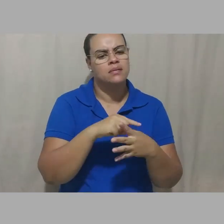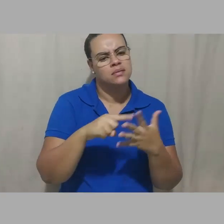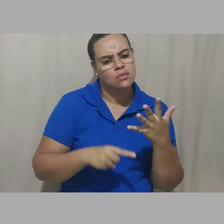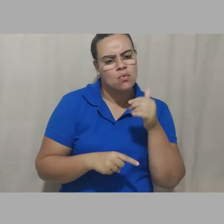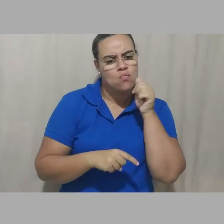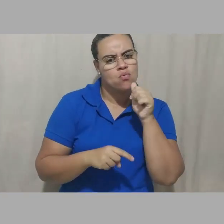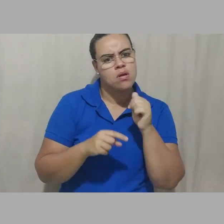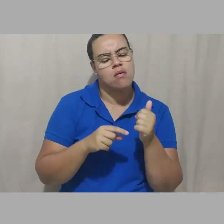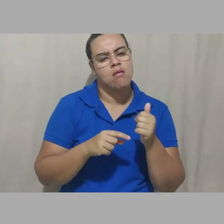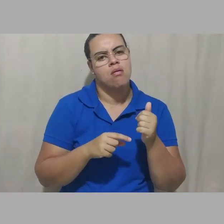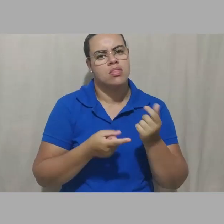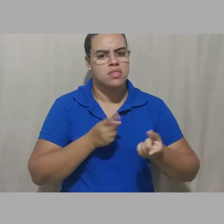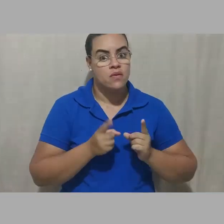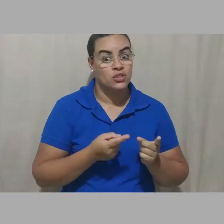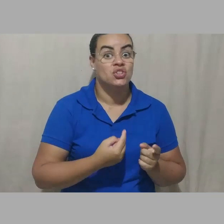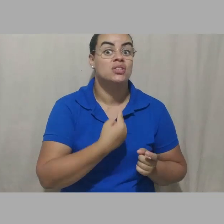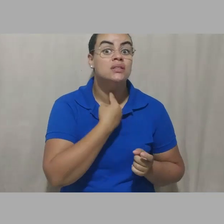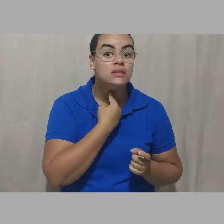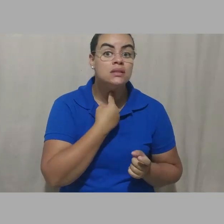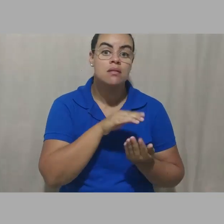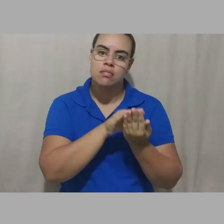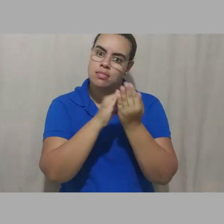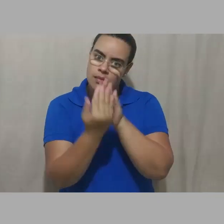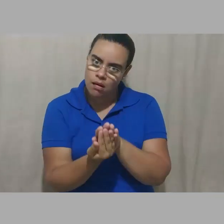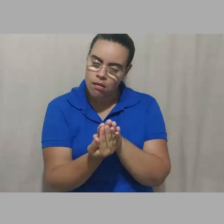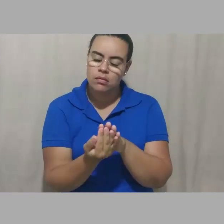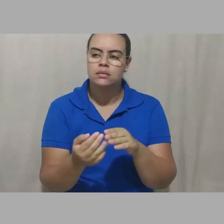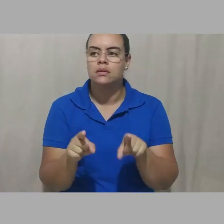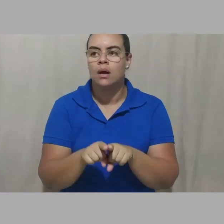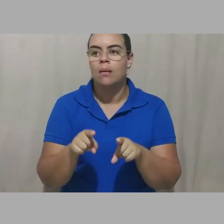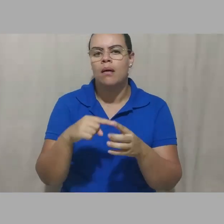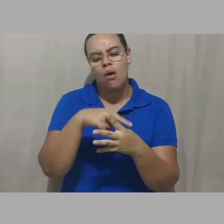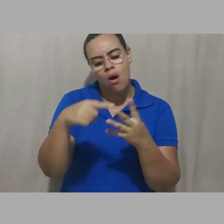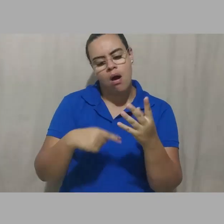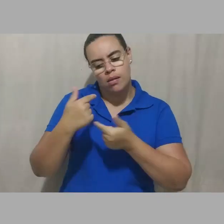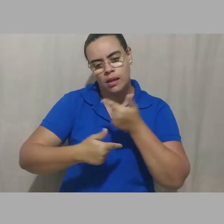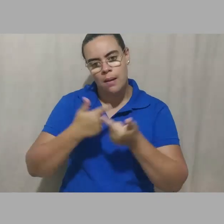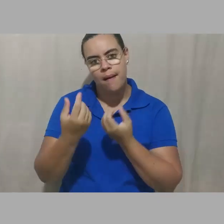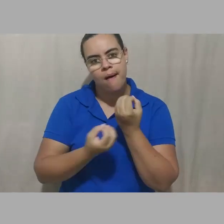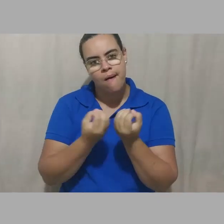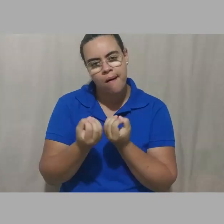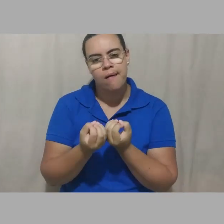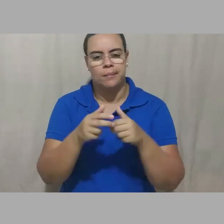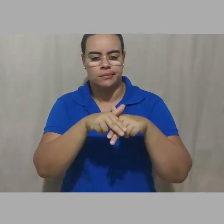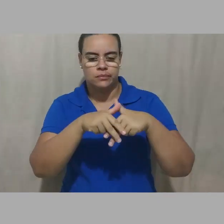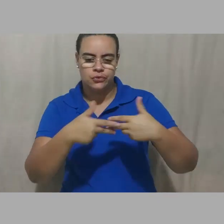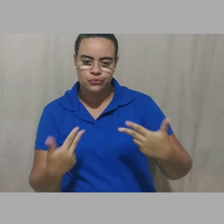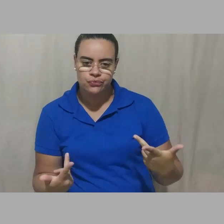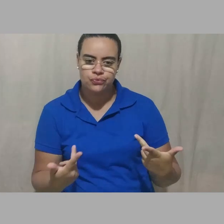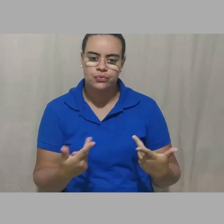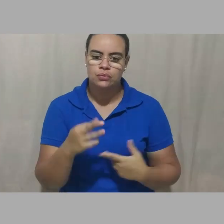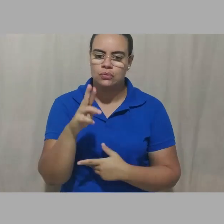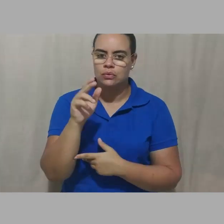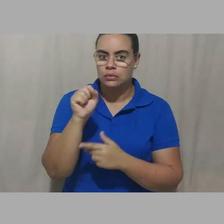trans, uma pesquisa sobre transgênero que inclui transmasculinos, e 4 trabalhos que dissertam sobre performances de